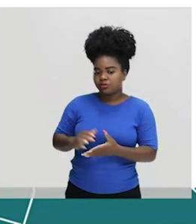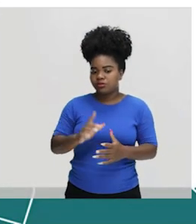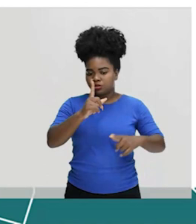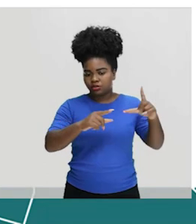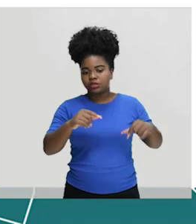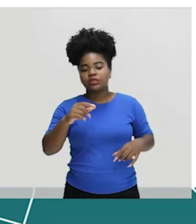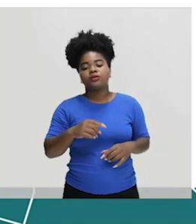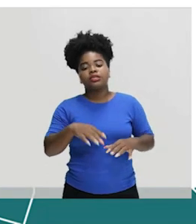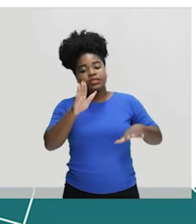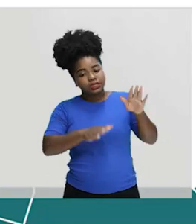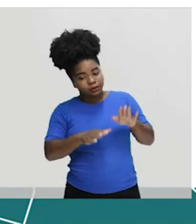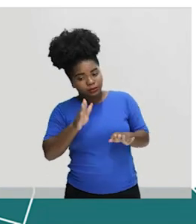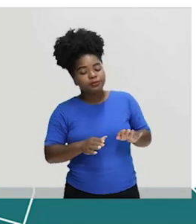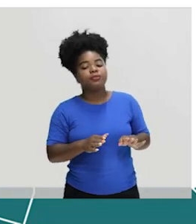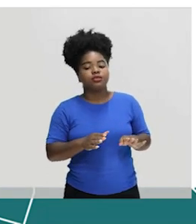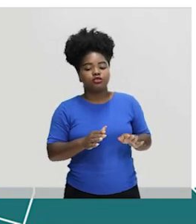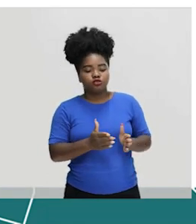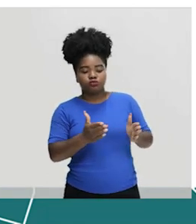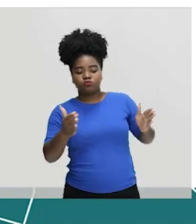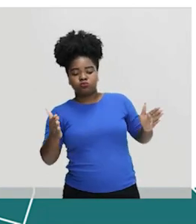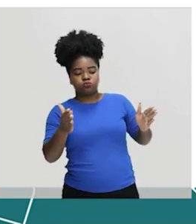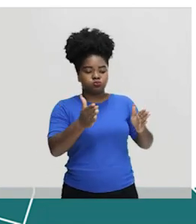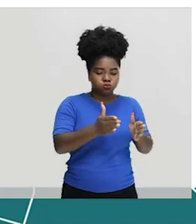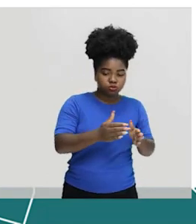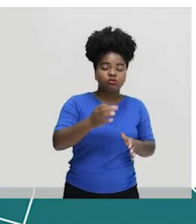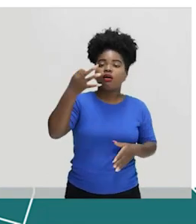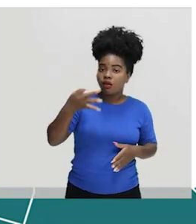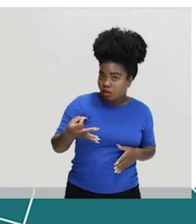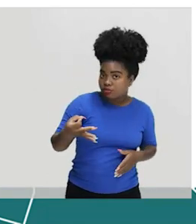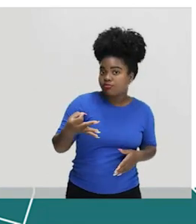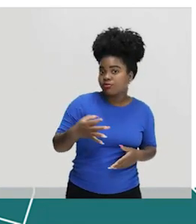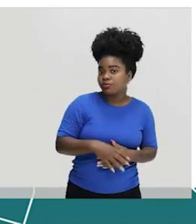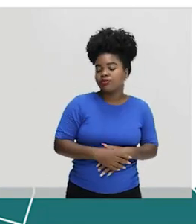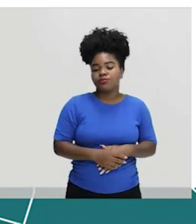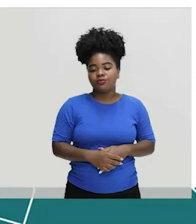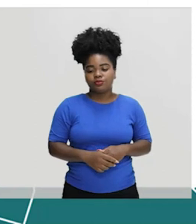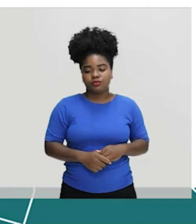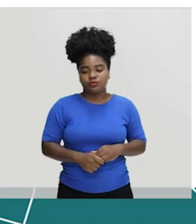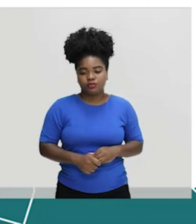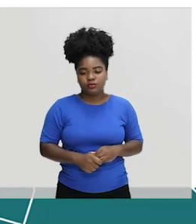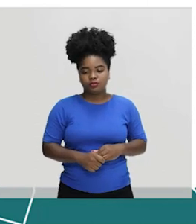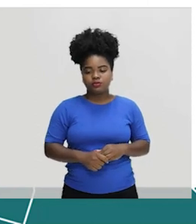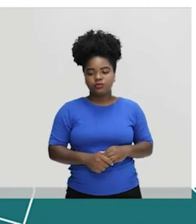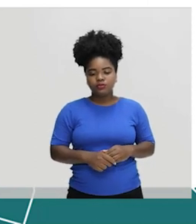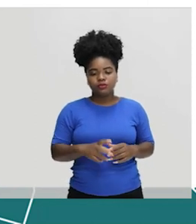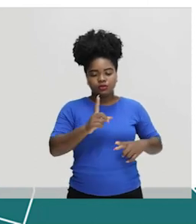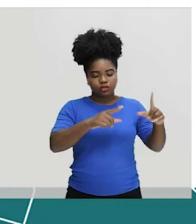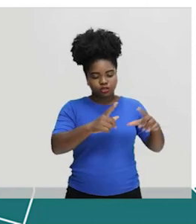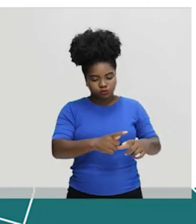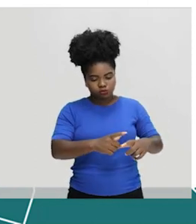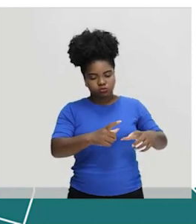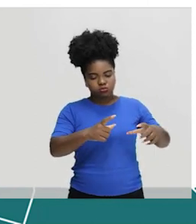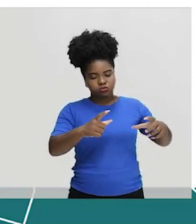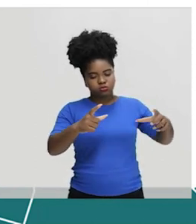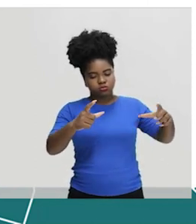depende do seu tamanho você acertou certo quanto maior a estrela ou quanto